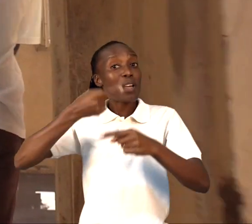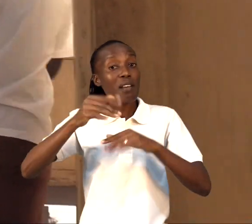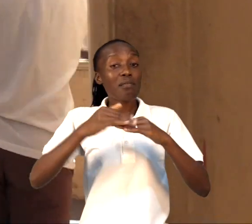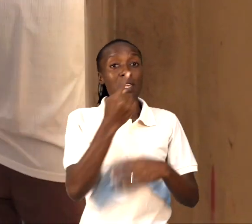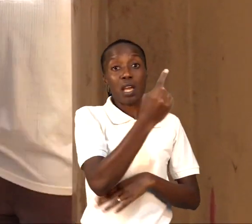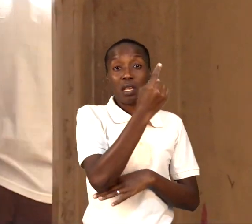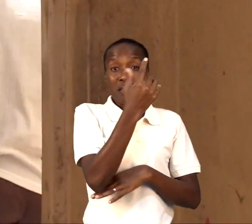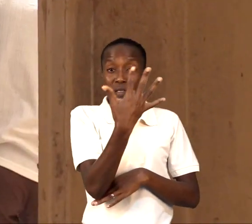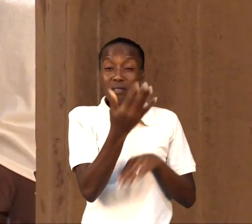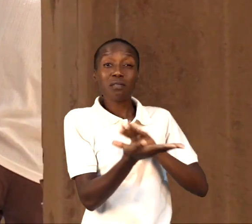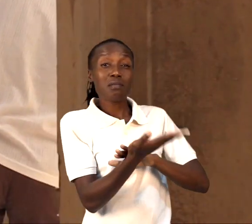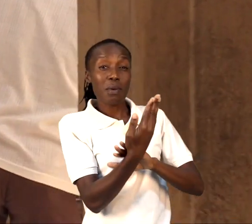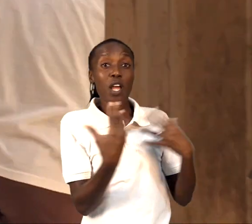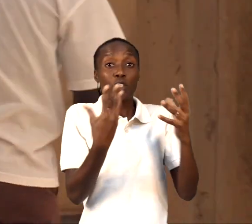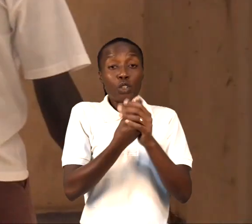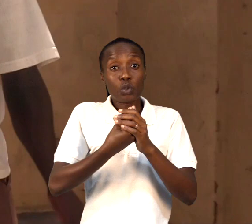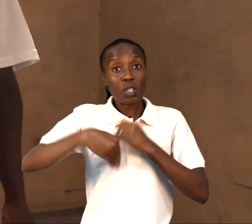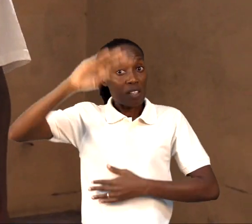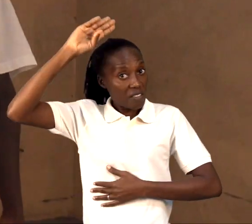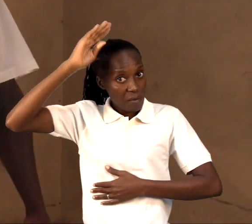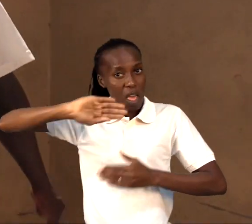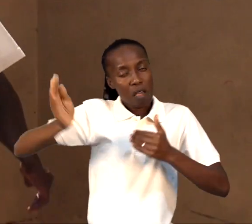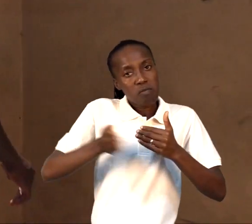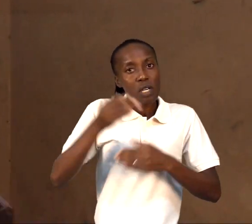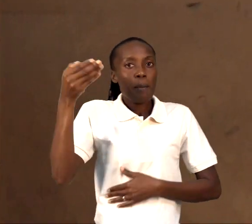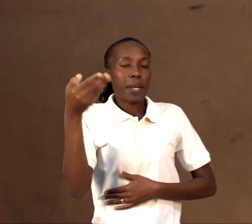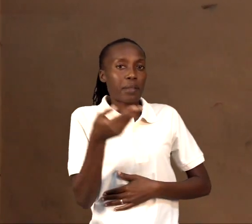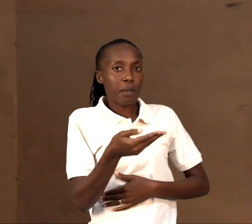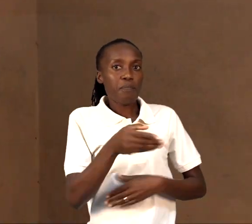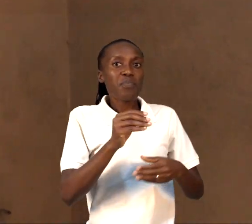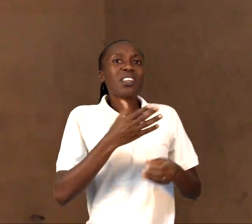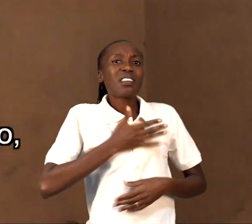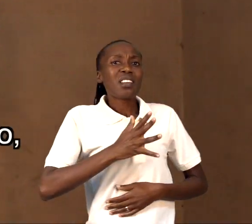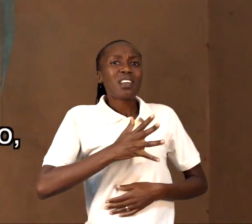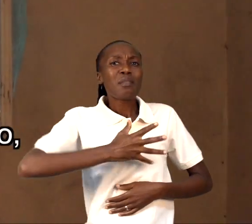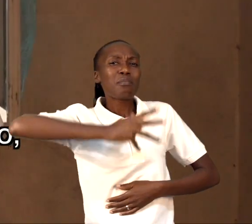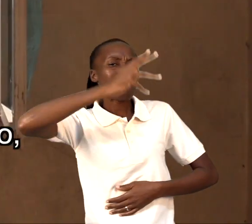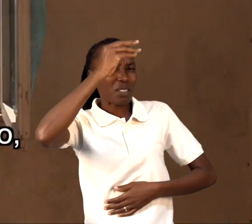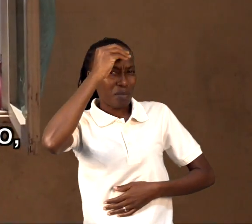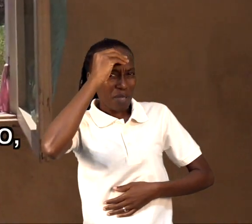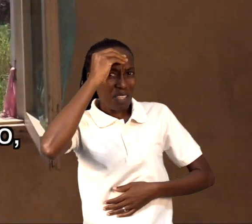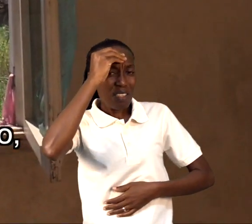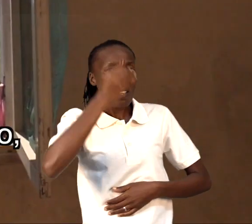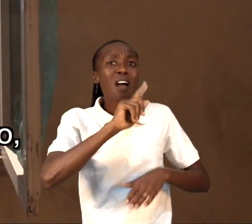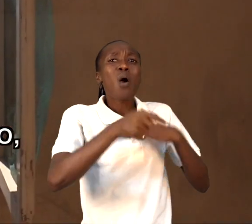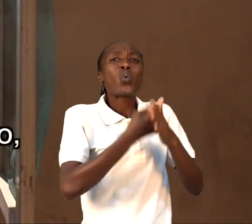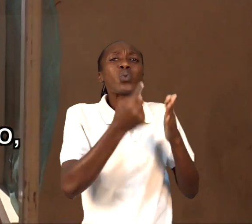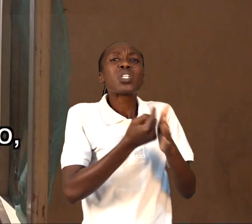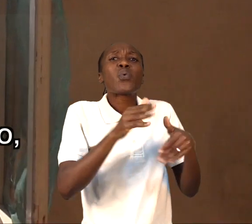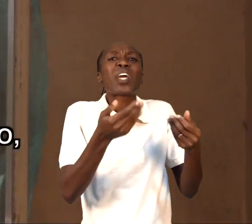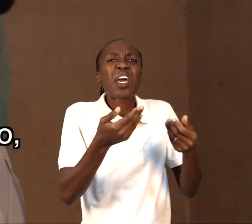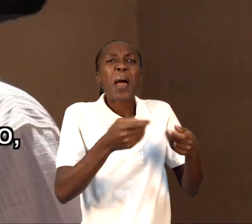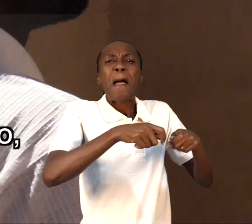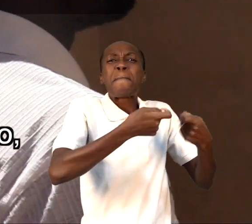No dia seguinte, que é dia 15, de manhã, junto com a enfermeira, tivemos que voltar para aqui para tentarmos perceber já em